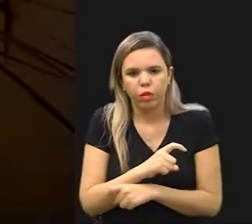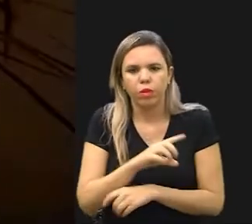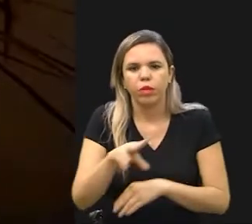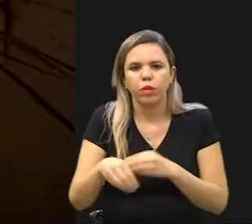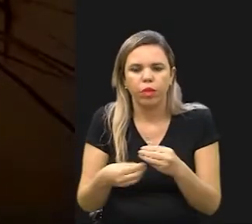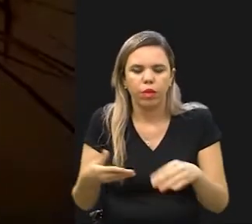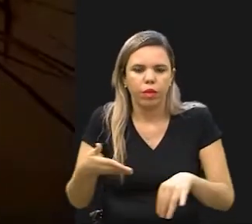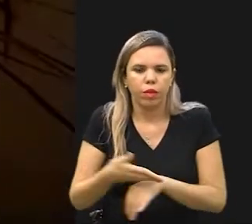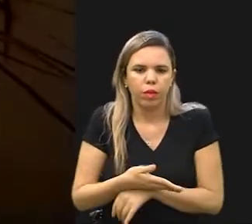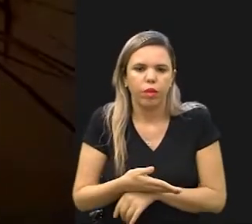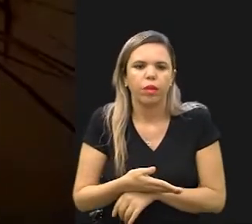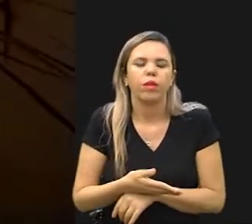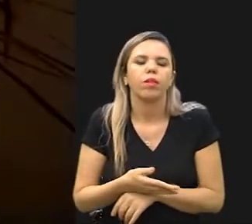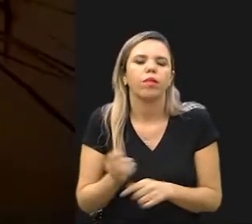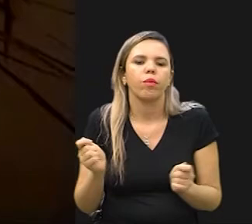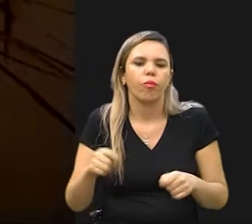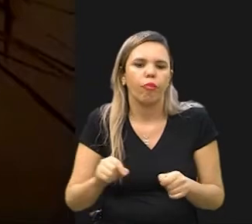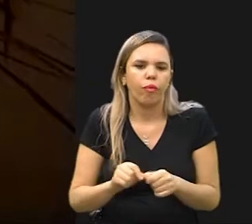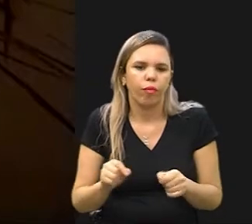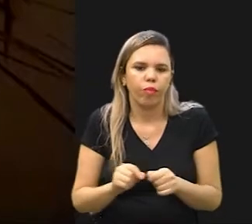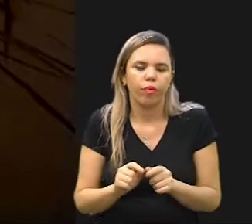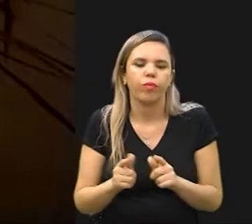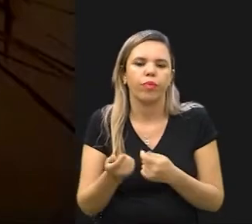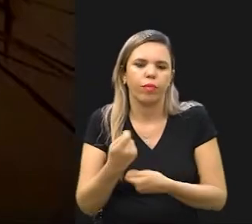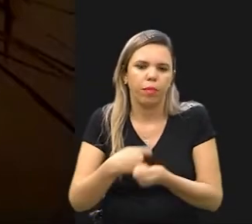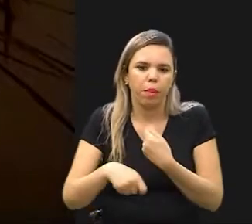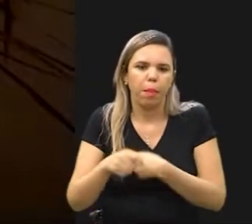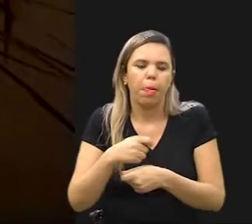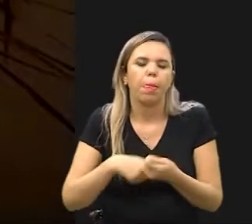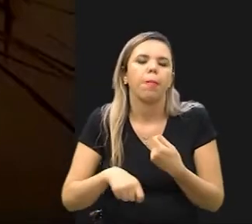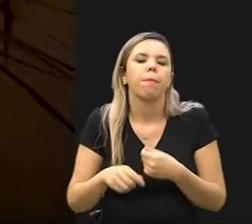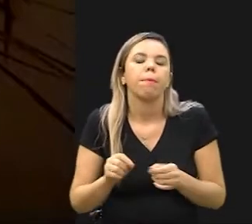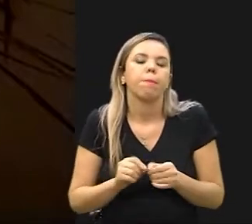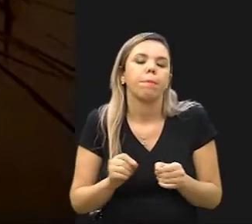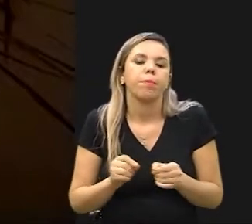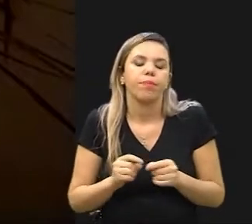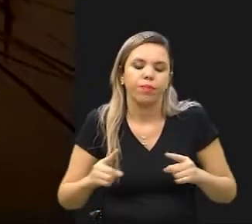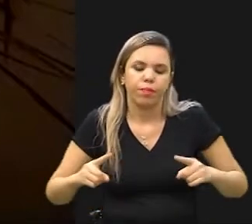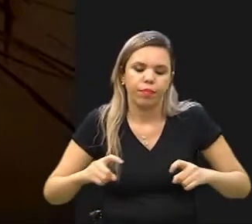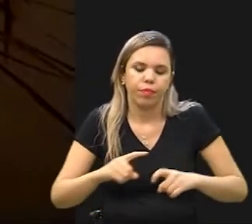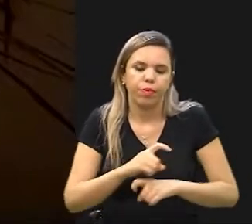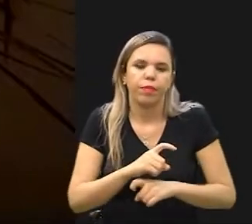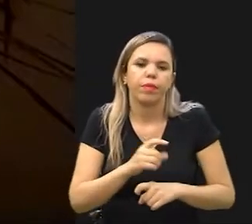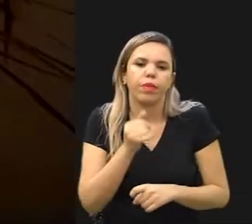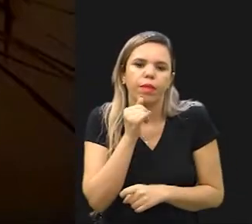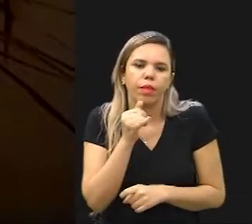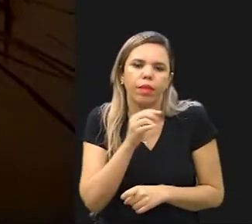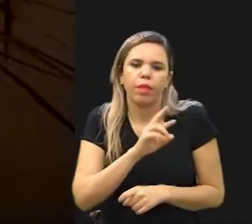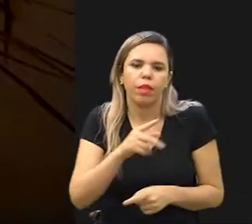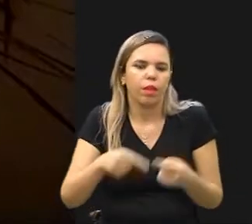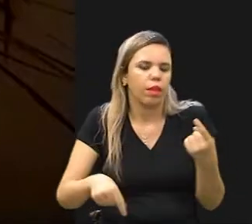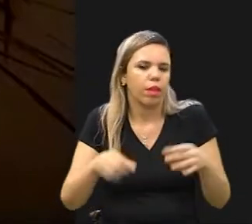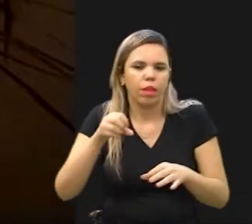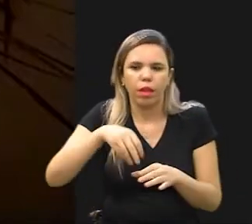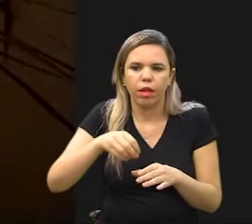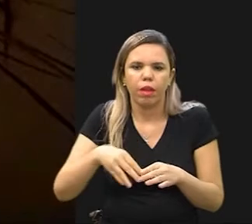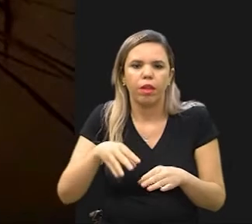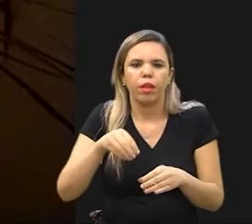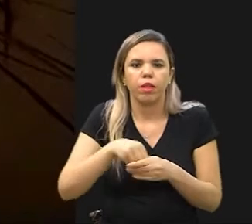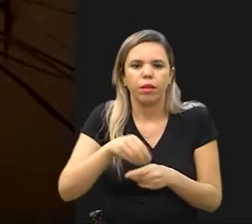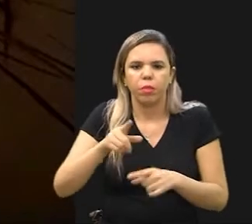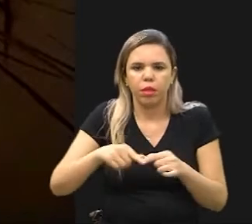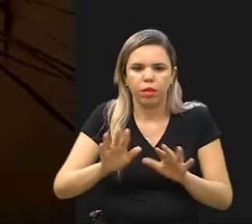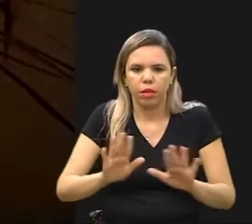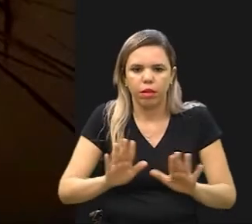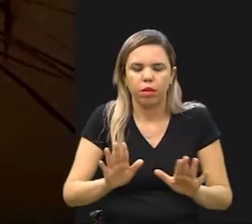tem um composto proveniente, né, da digestão daqueles seres. O ideal é que a gente não plante